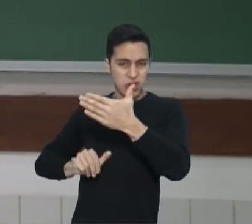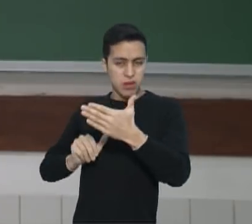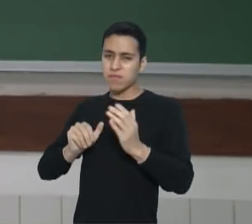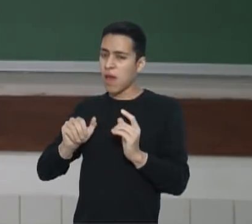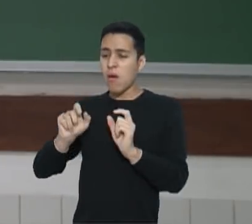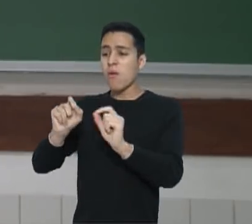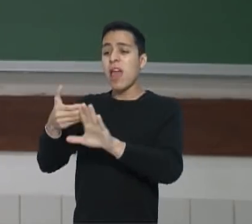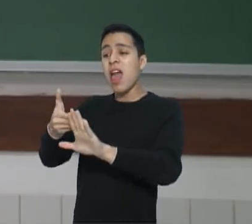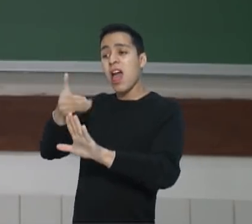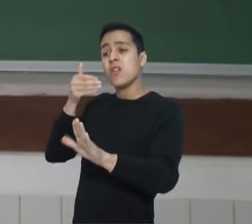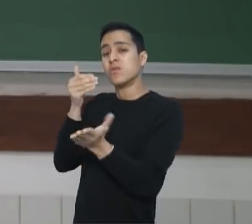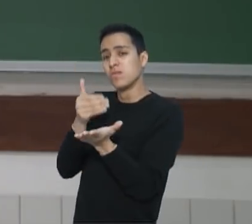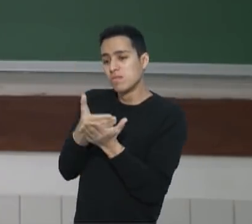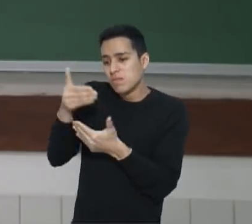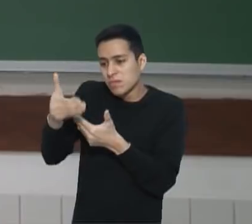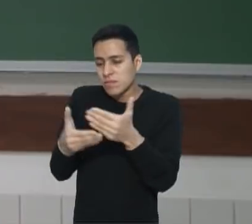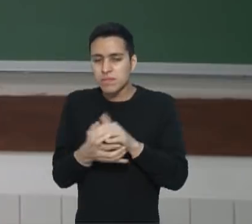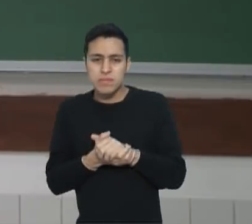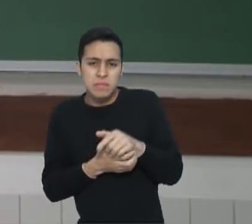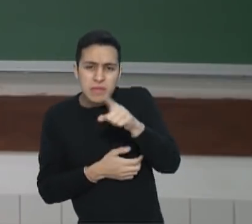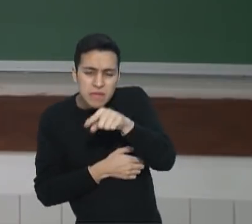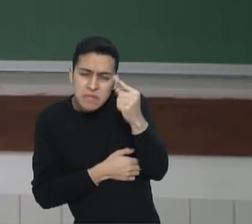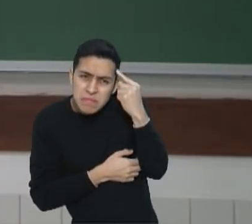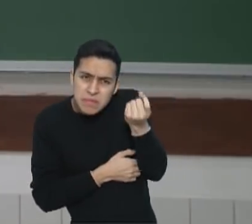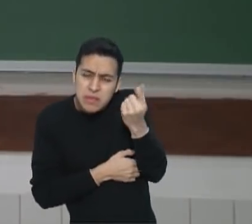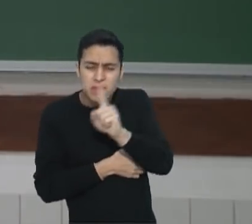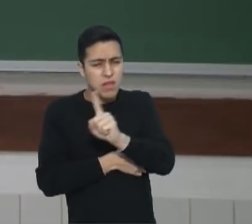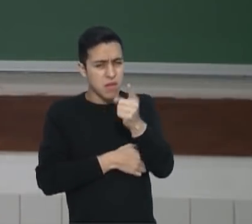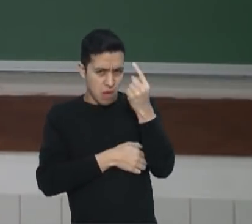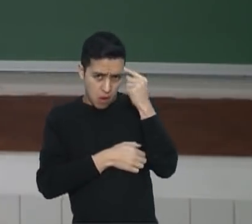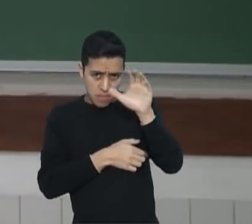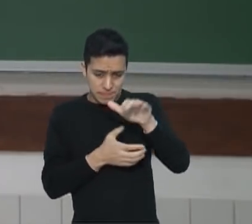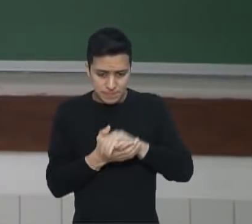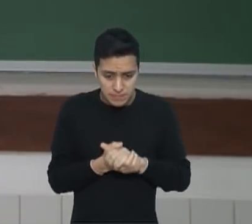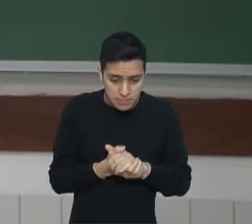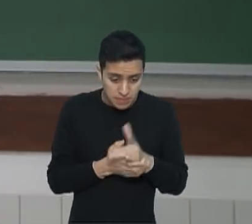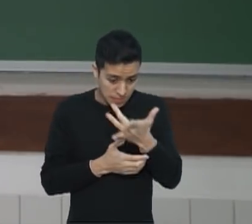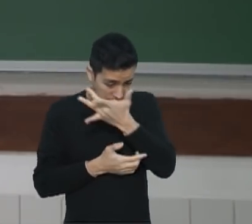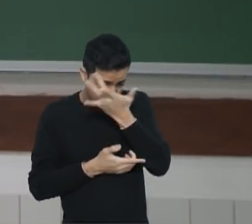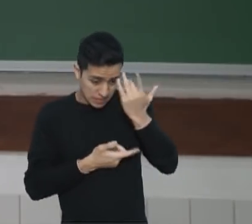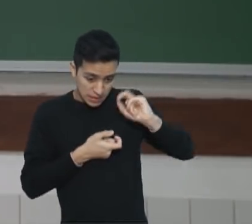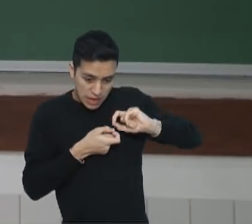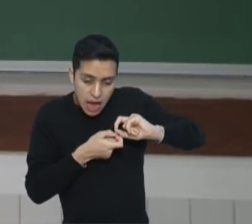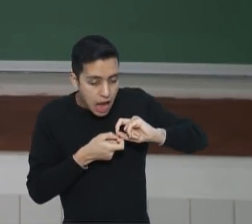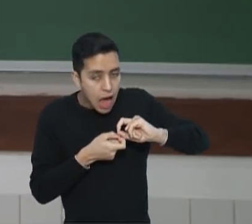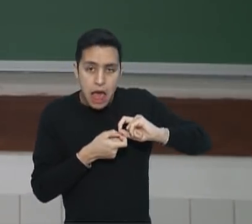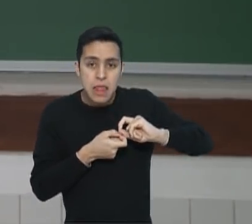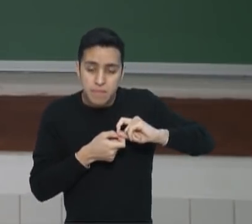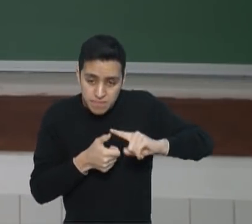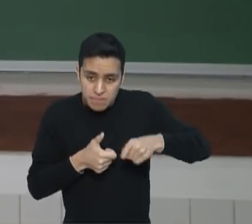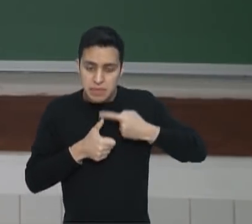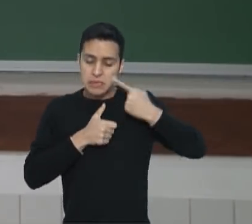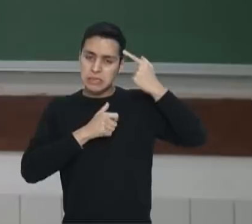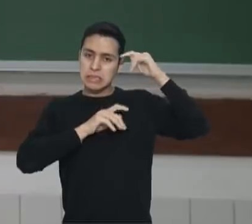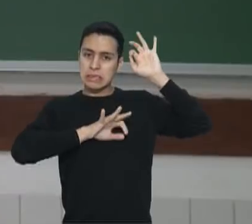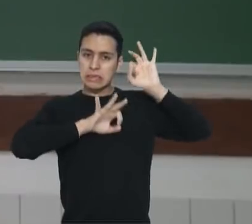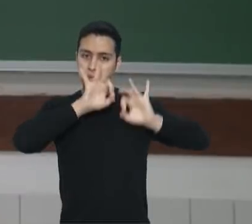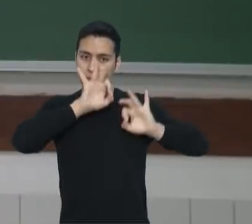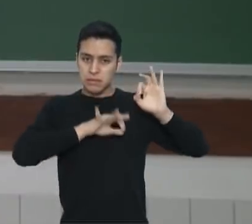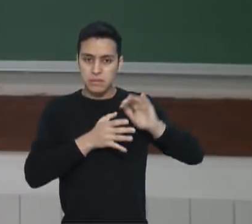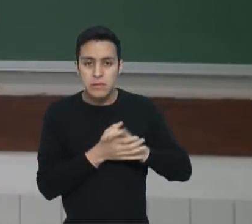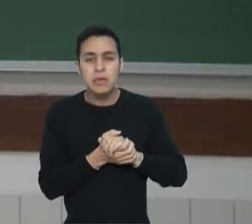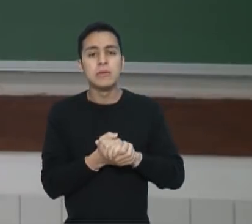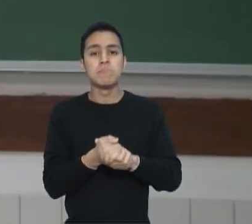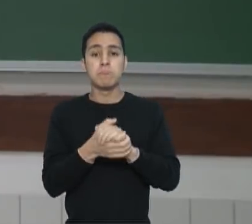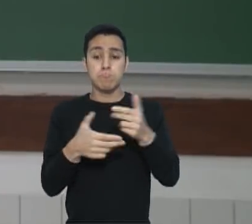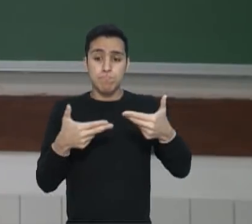anteriores. Não é muito estranho você pensar nisso. Antes do ser humano fazer, nós planejamos, nós pensamos, né? As coisas que